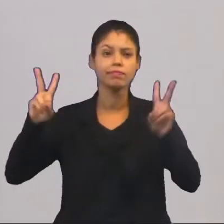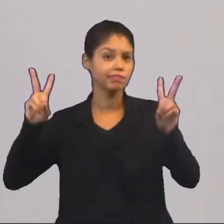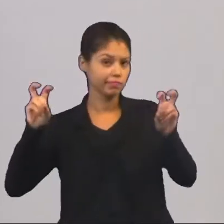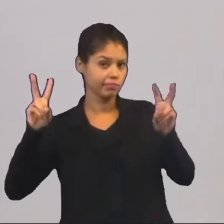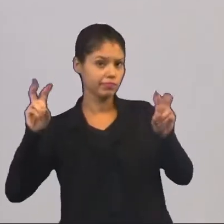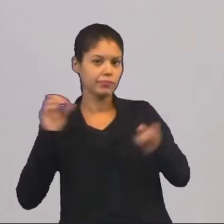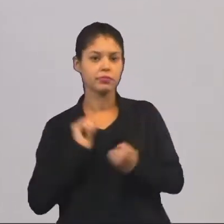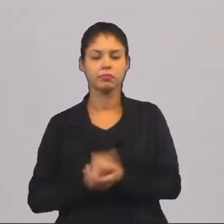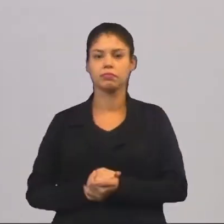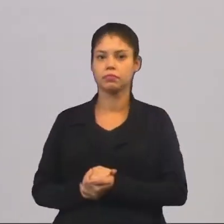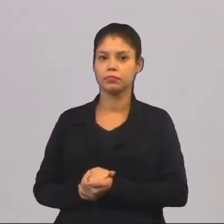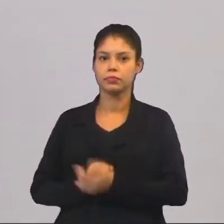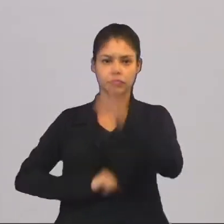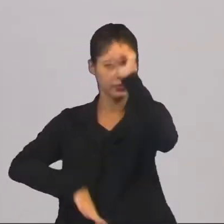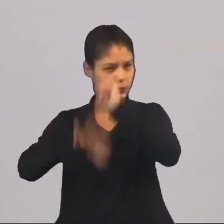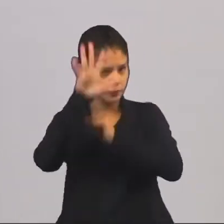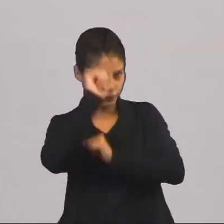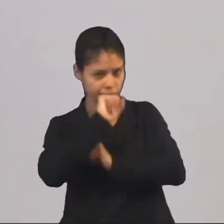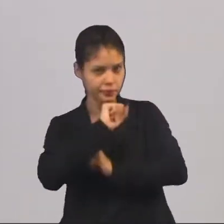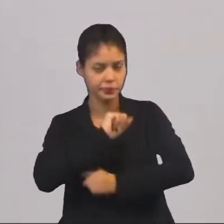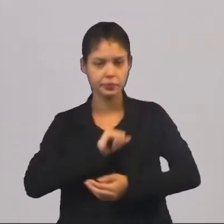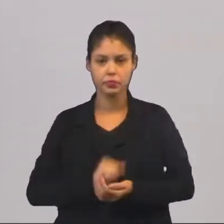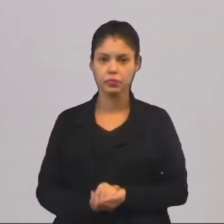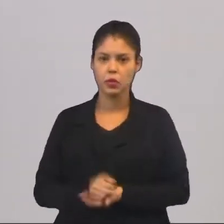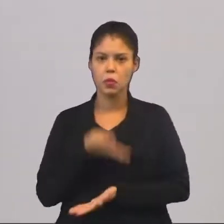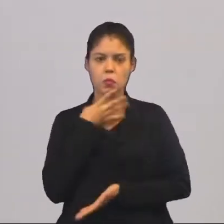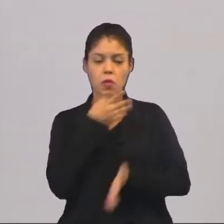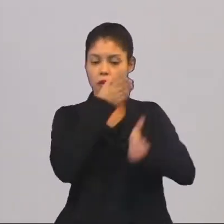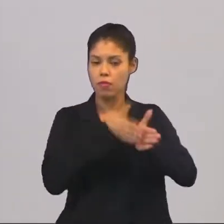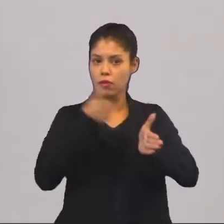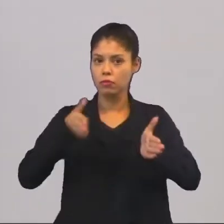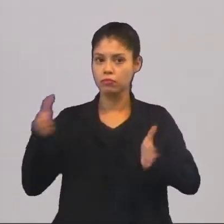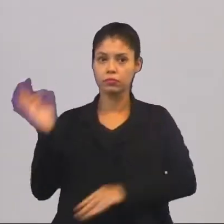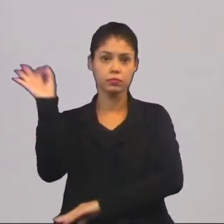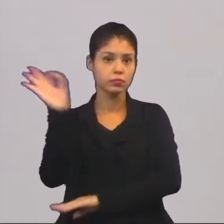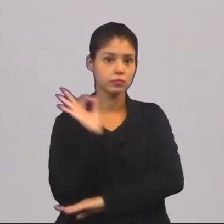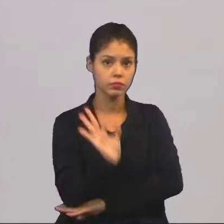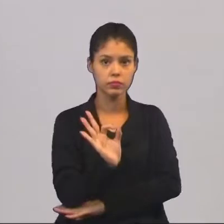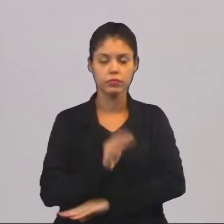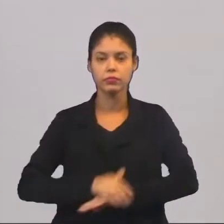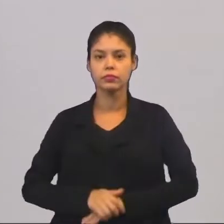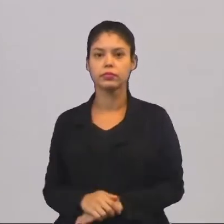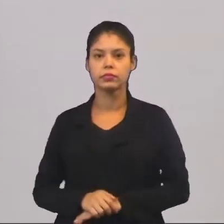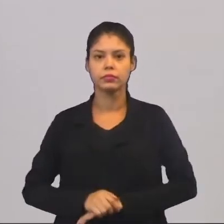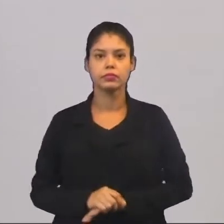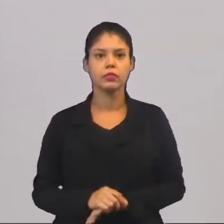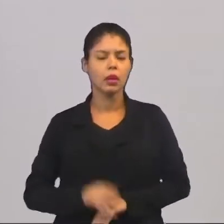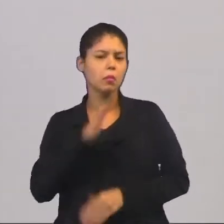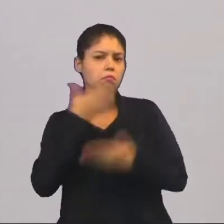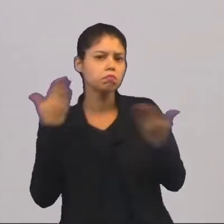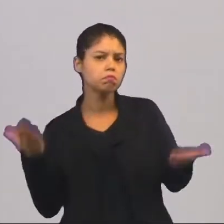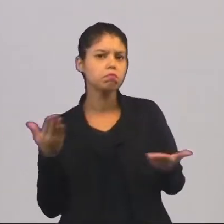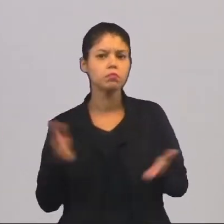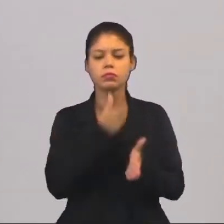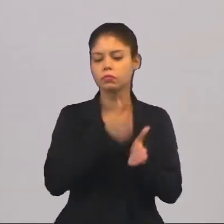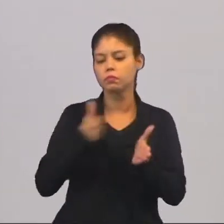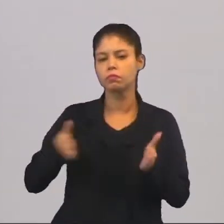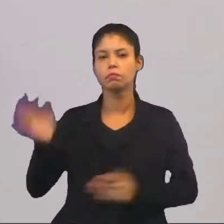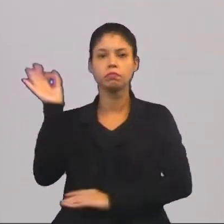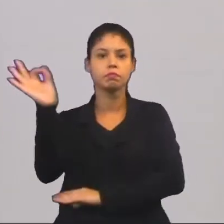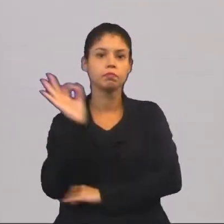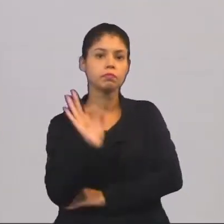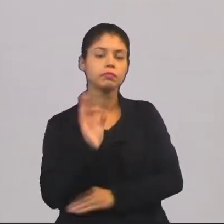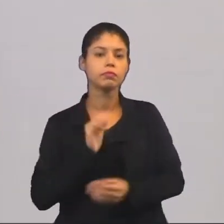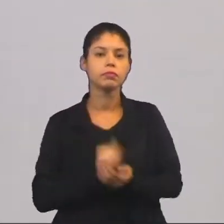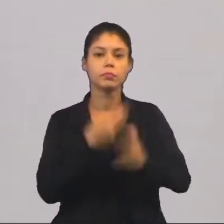tema bastante conhecido. Vamos falar de frequência relativa. Pessoal, quando a gente fala de frequência relativa, nós